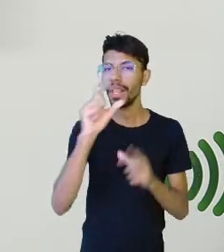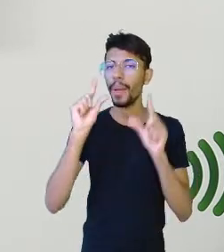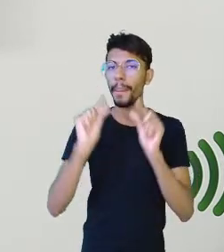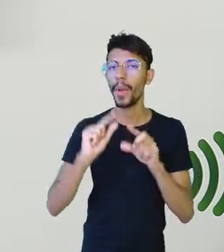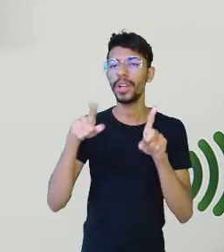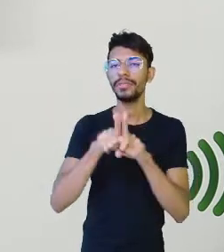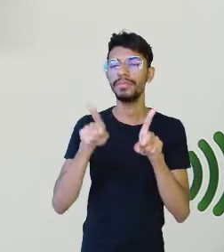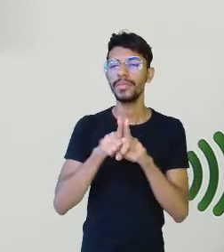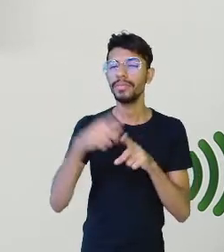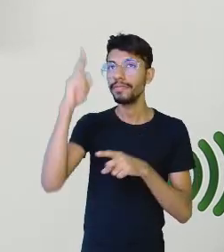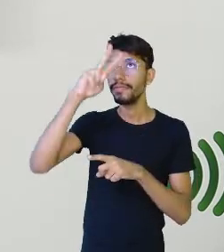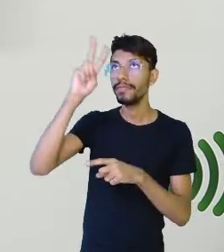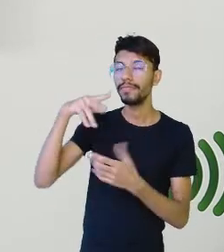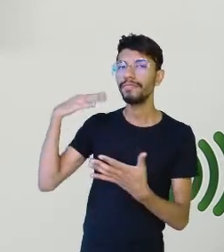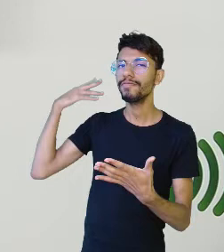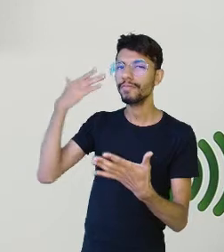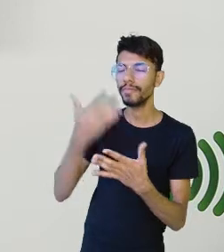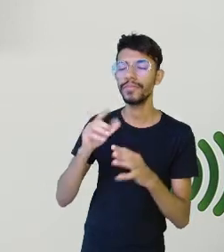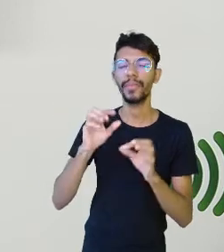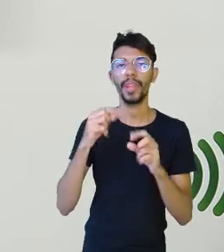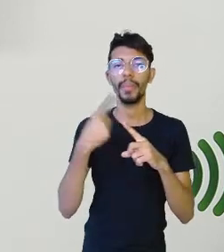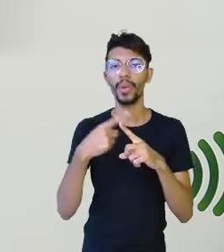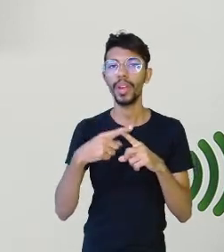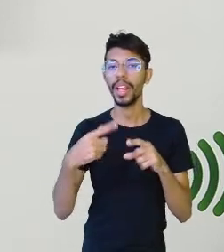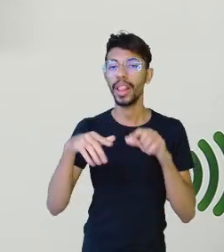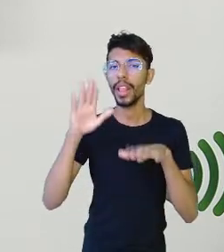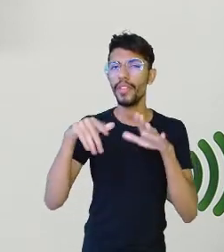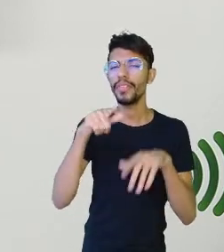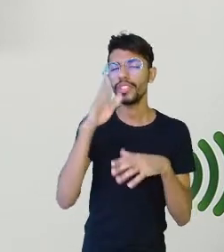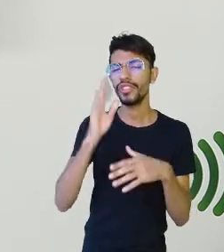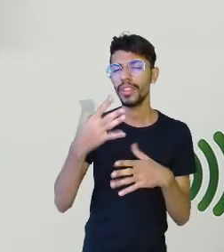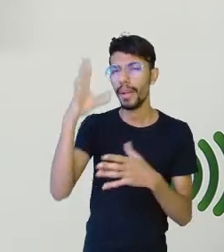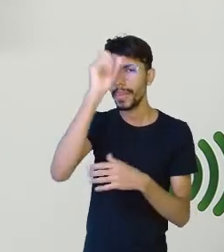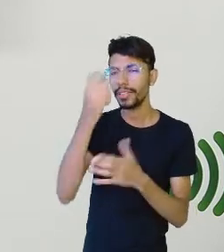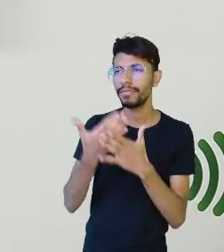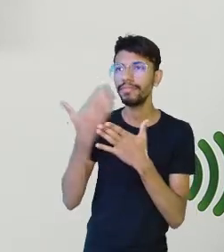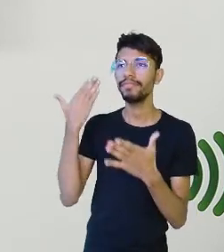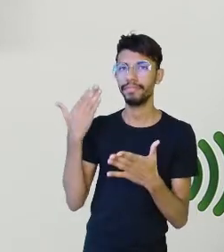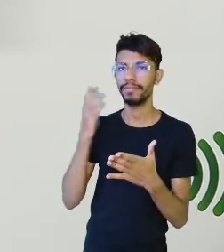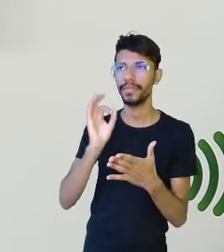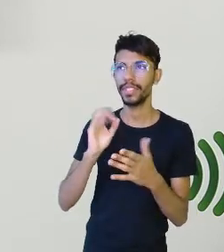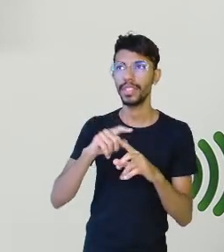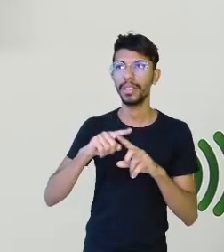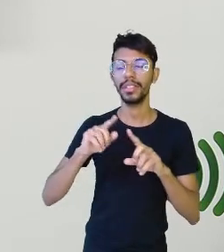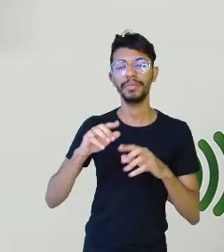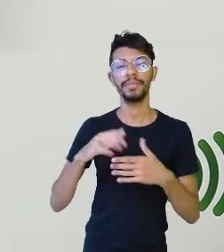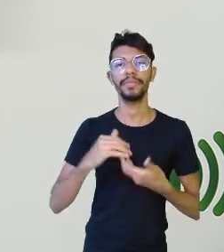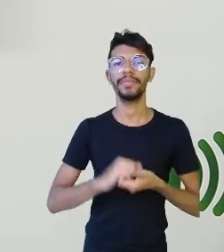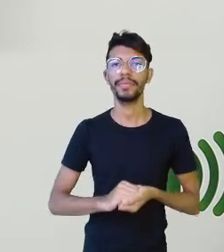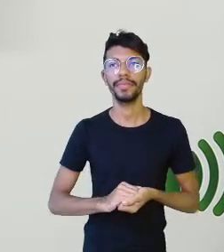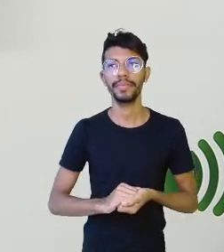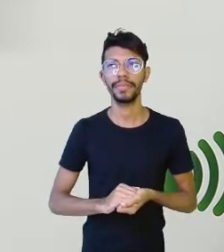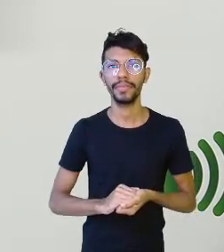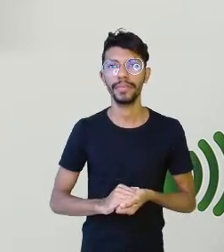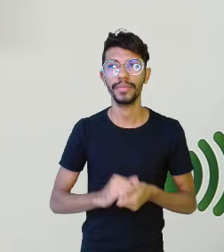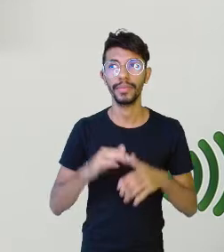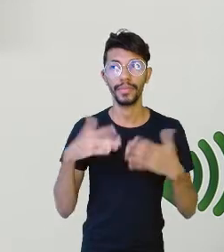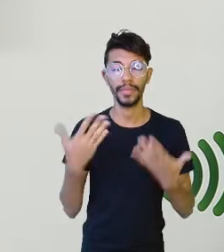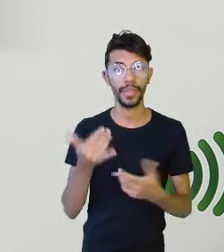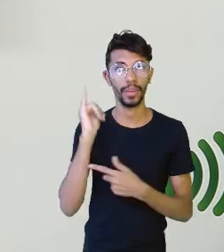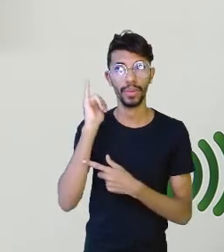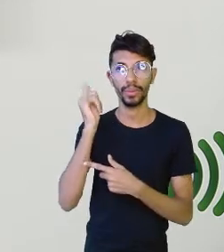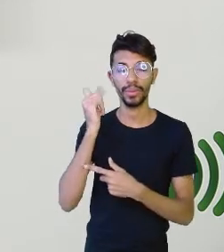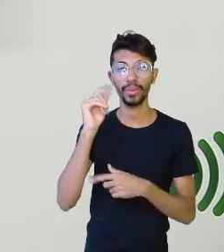viu isso em sala de aula, o que é um conto. E mais na frente, vamos entrar no assunto de contos africanos. O